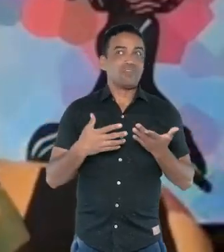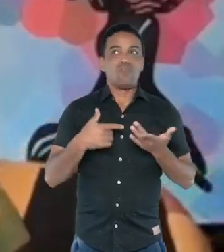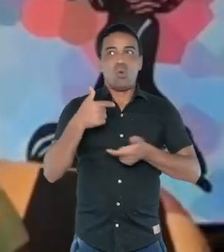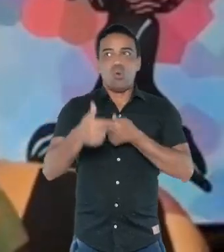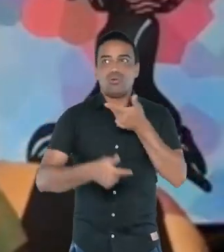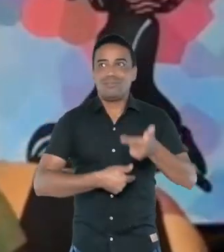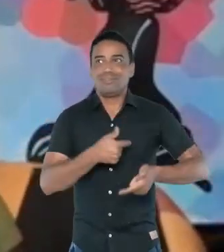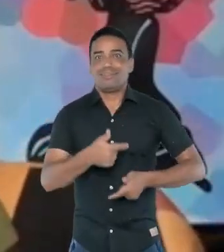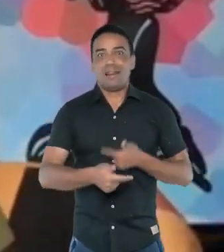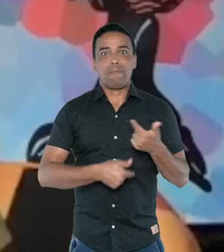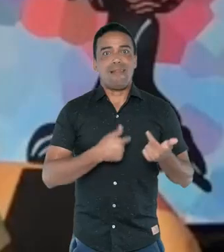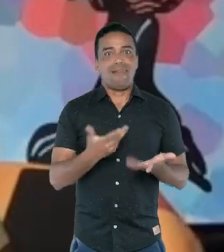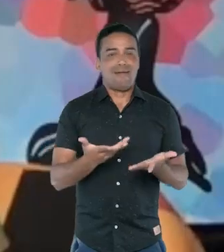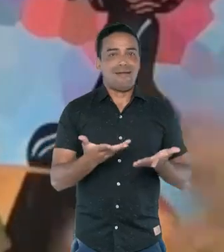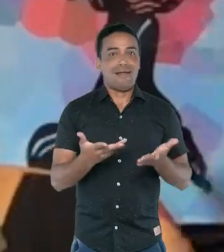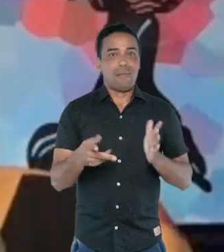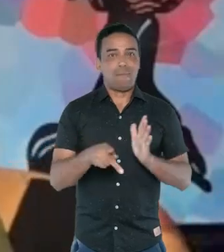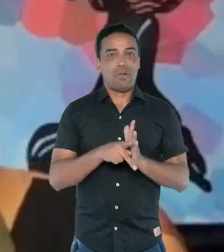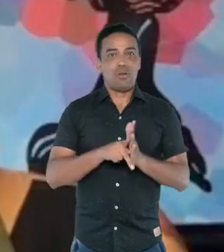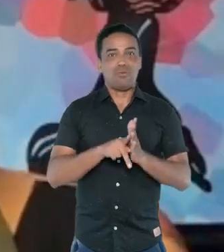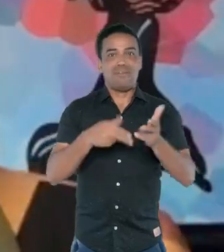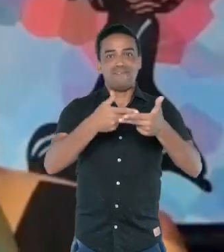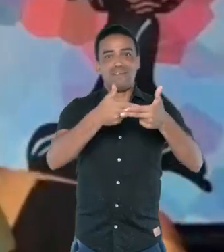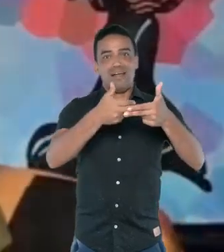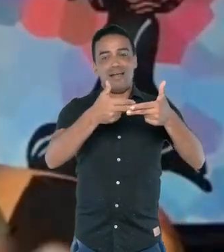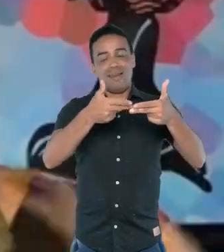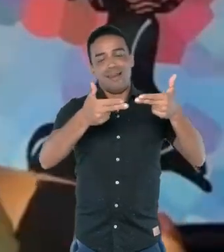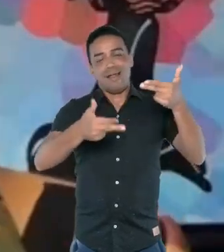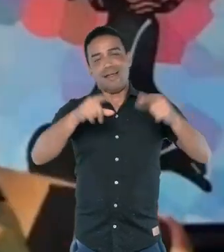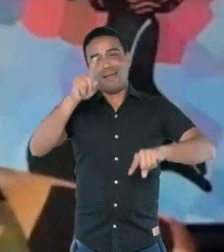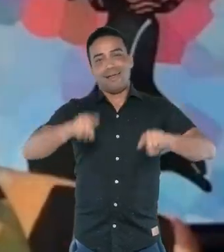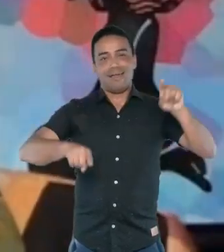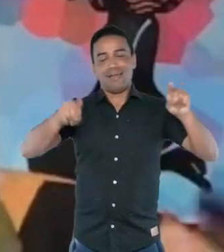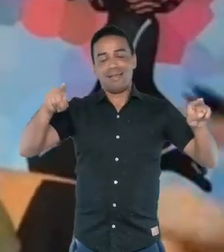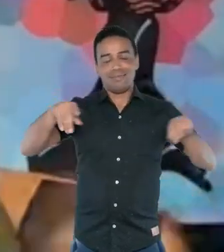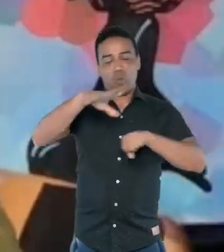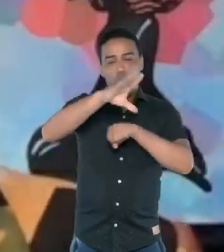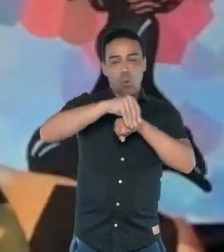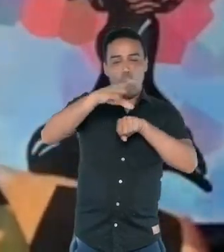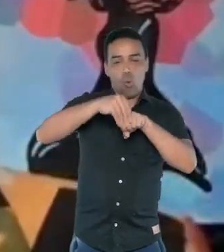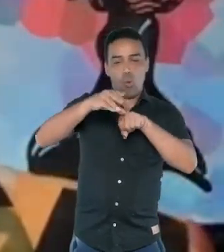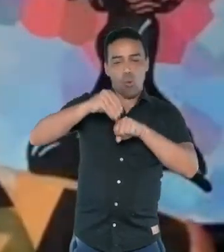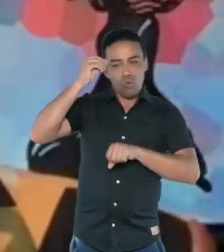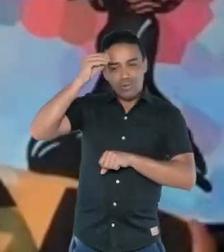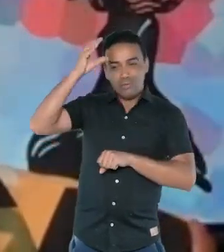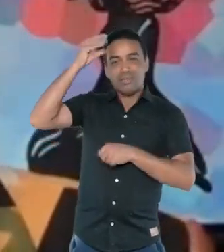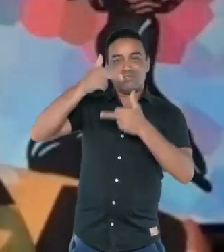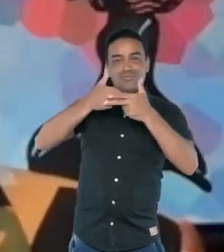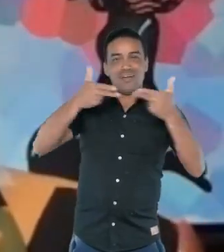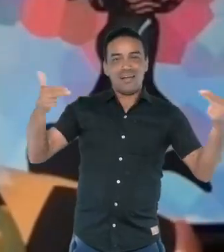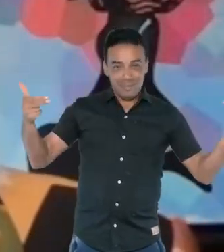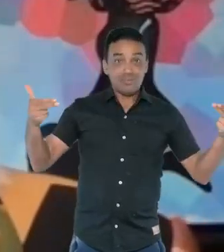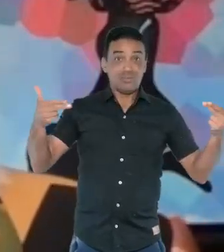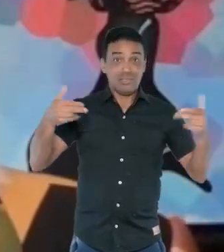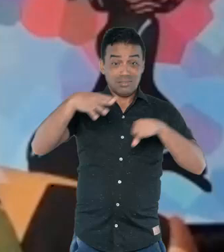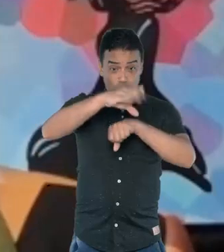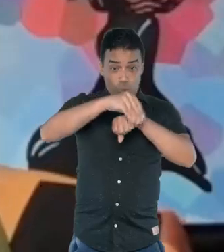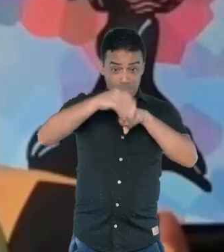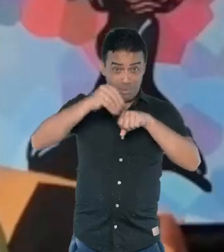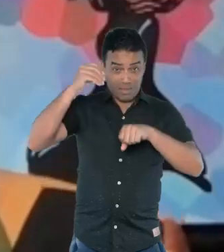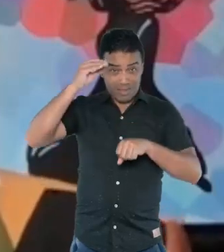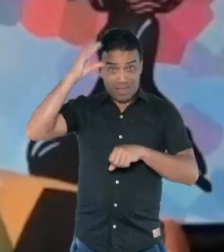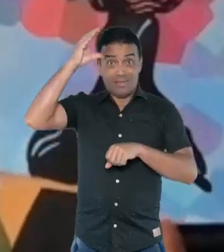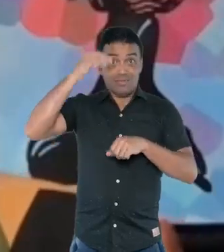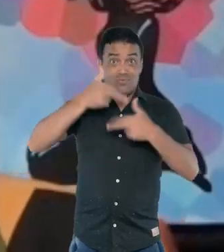trabalhar com essa multiplicidade de saberes, e é nessa multiplicidade de saberes que eu